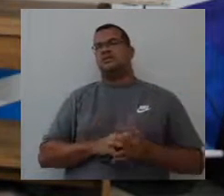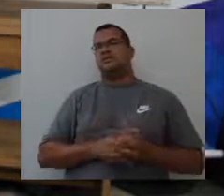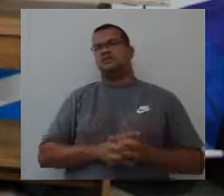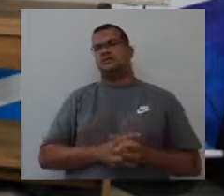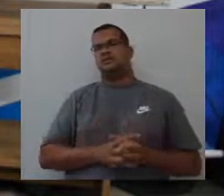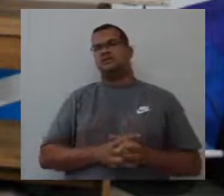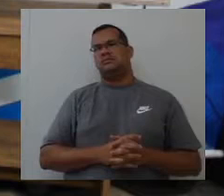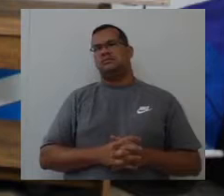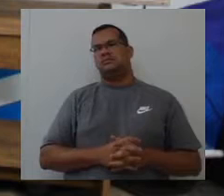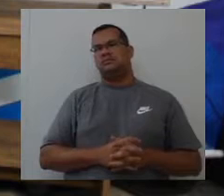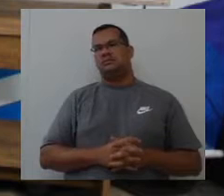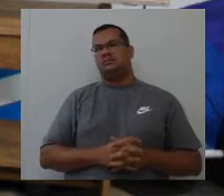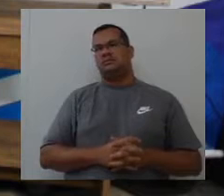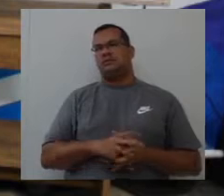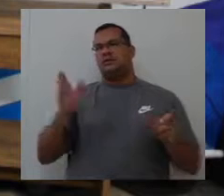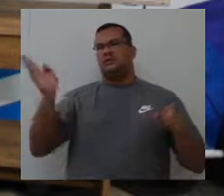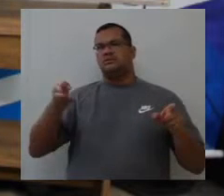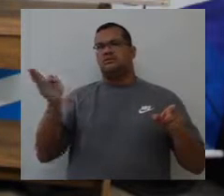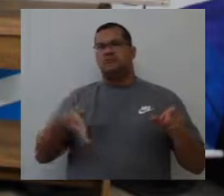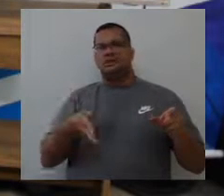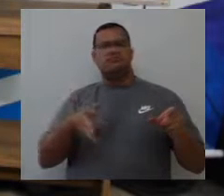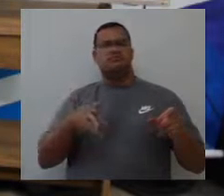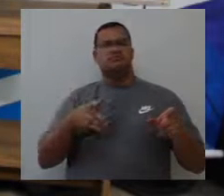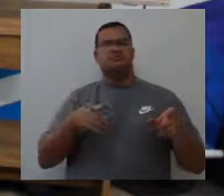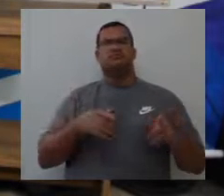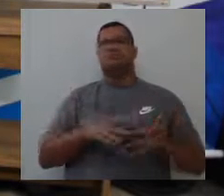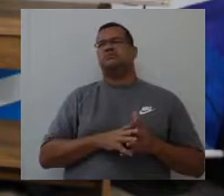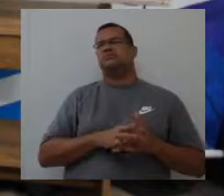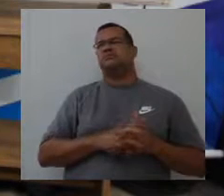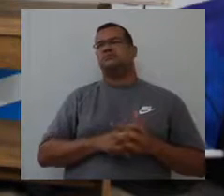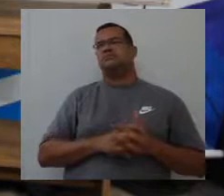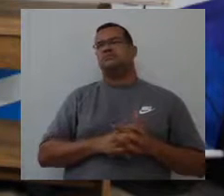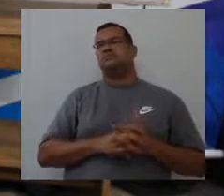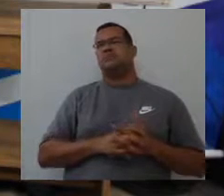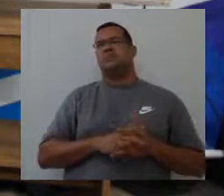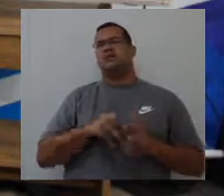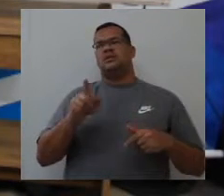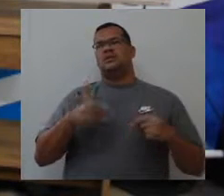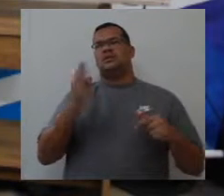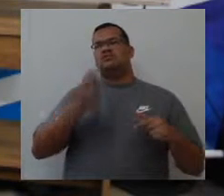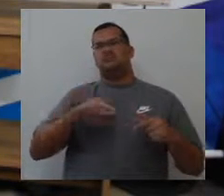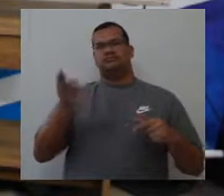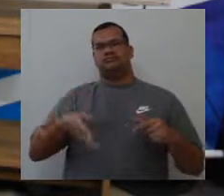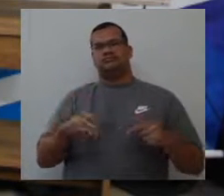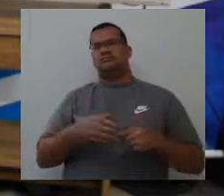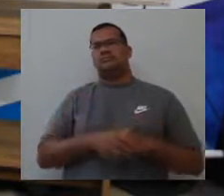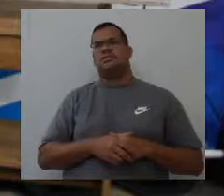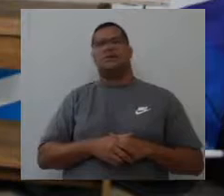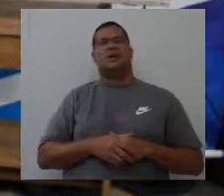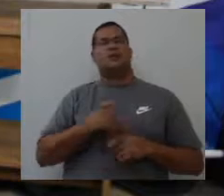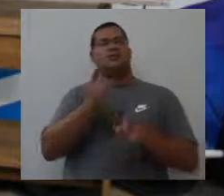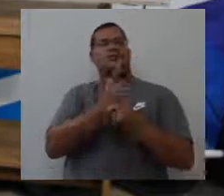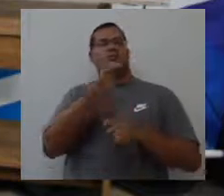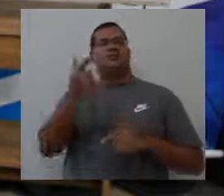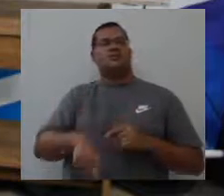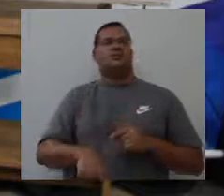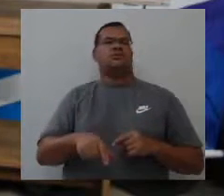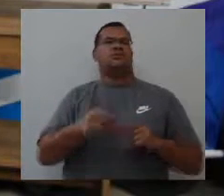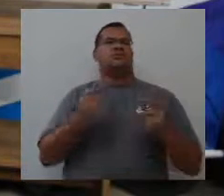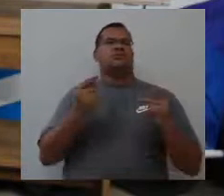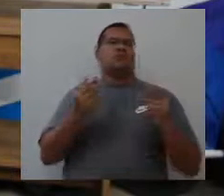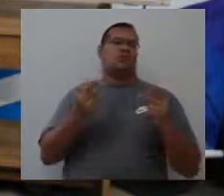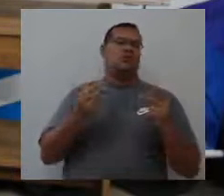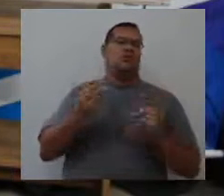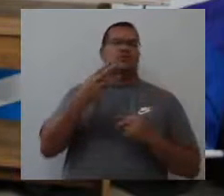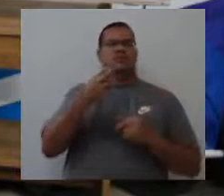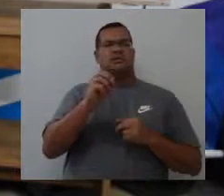100%. E aí eu vou simplificando ali a porcentagem, eu faço a simplificação dos zeros e encontro de novo o mesmo valor,